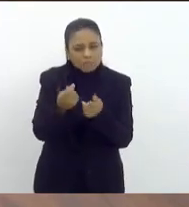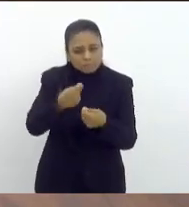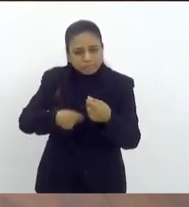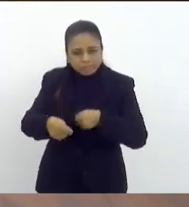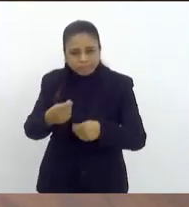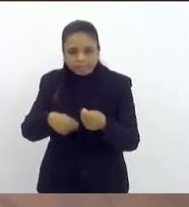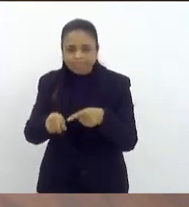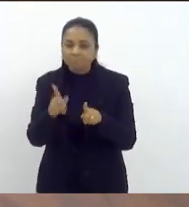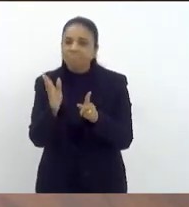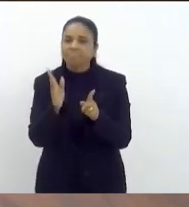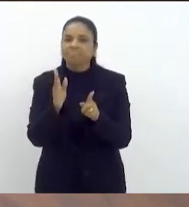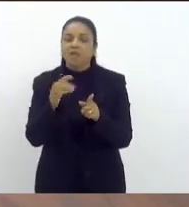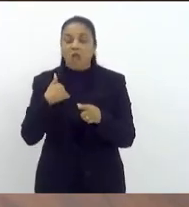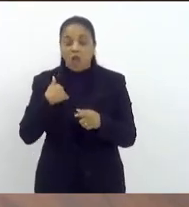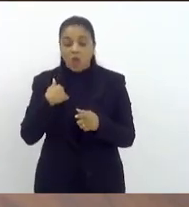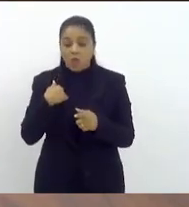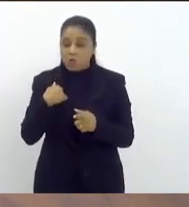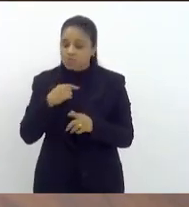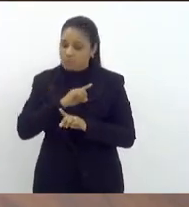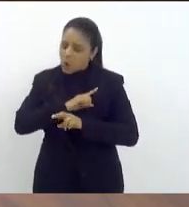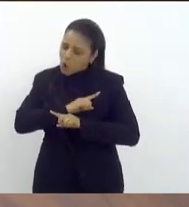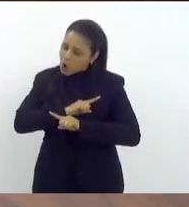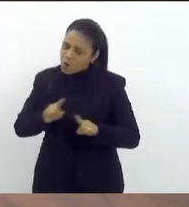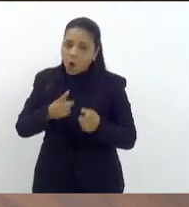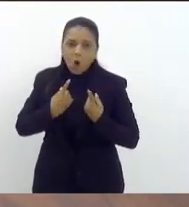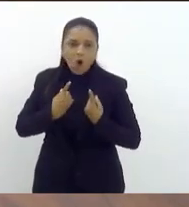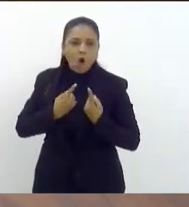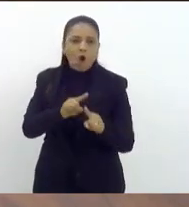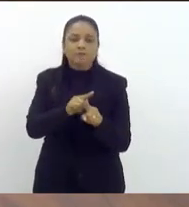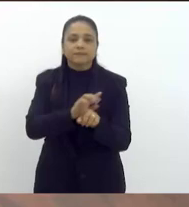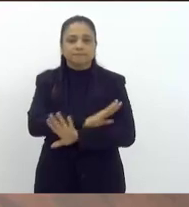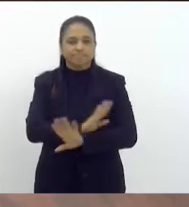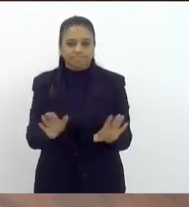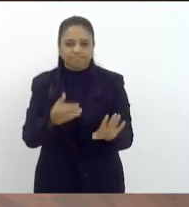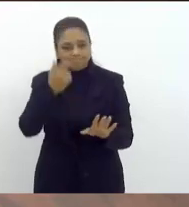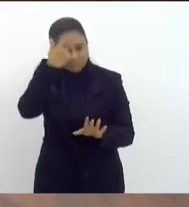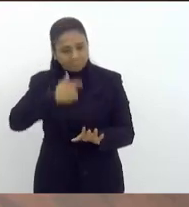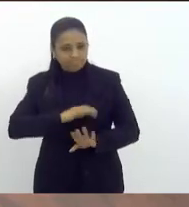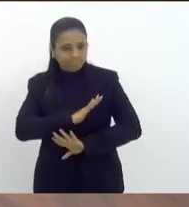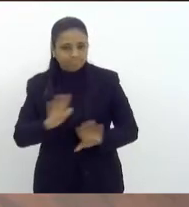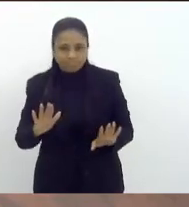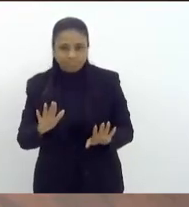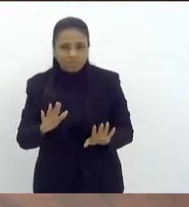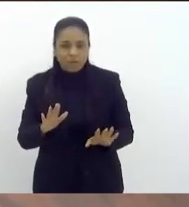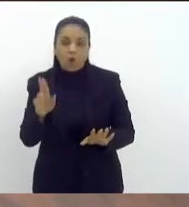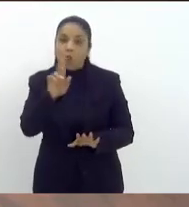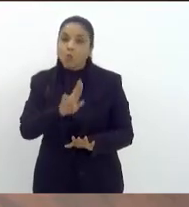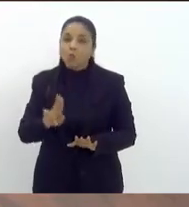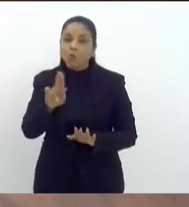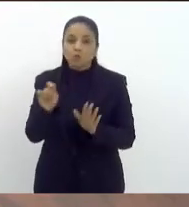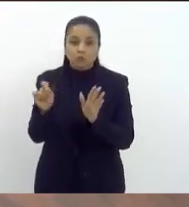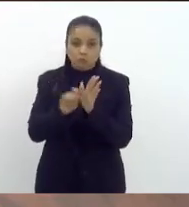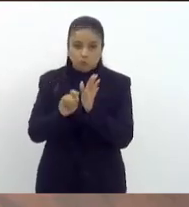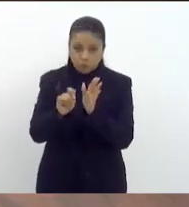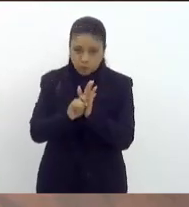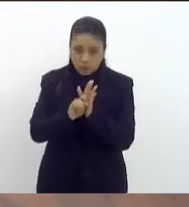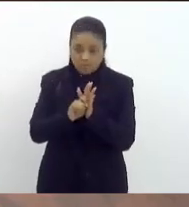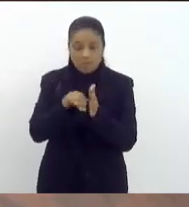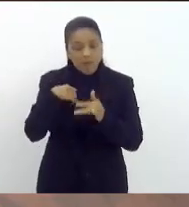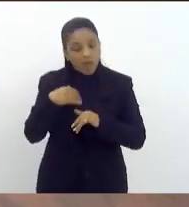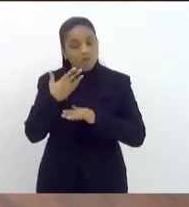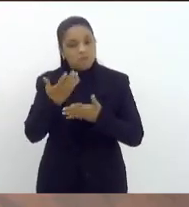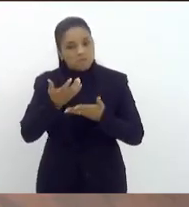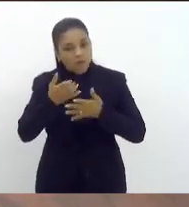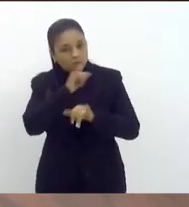Todos sabem que eu sou radicalmente contra radicalmente contra o uso de drogas mas eu quero relatar